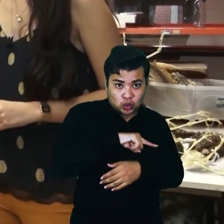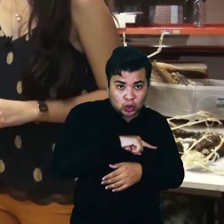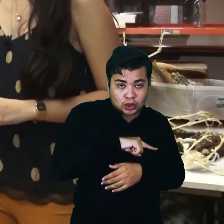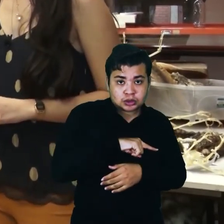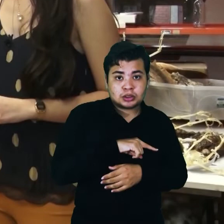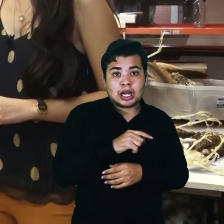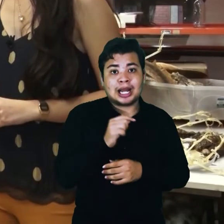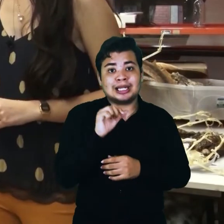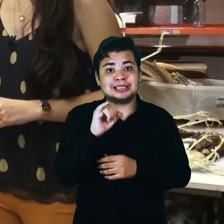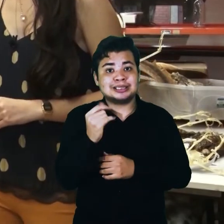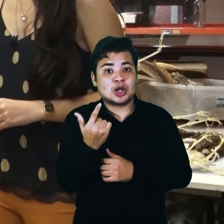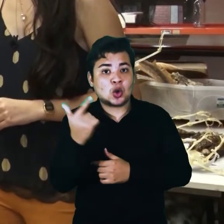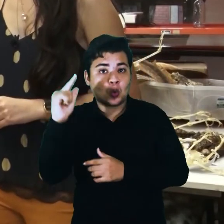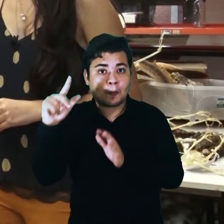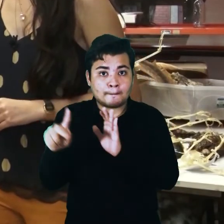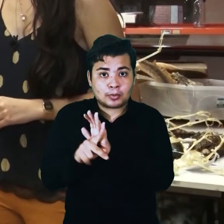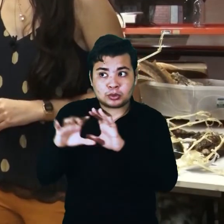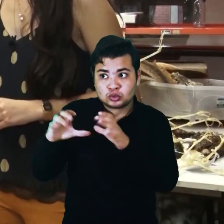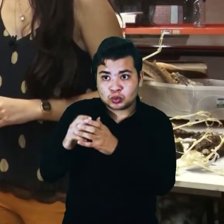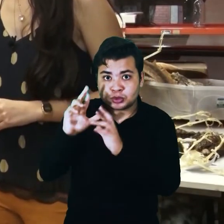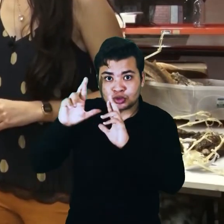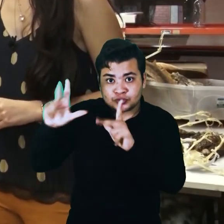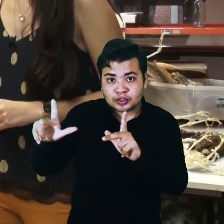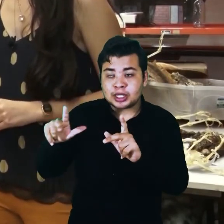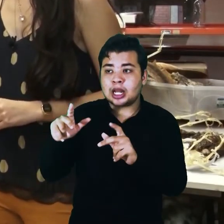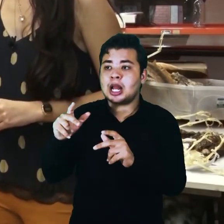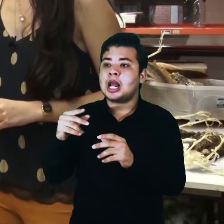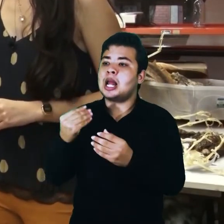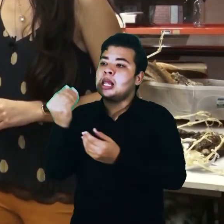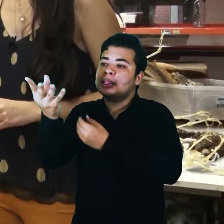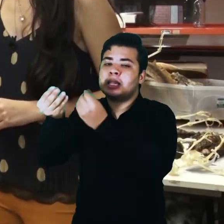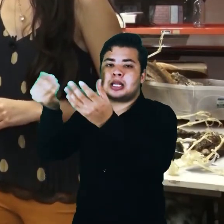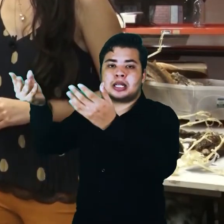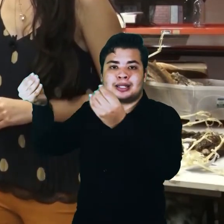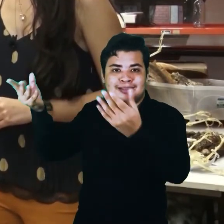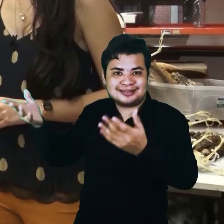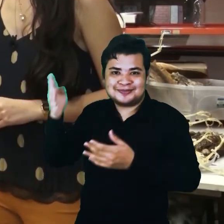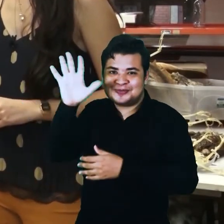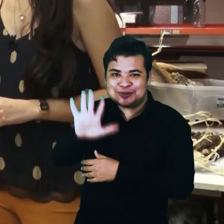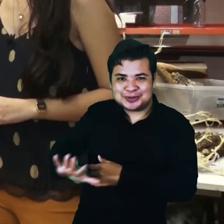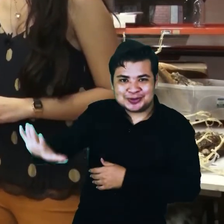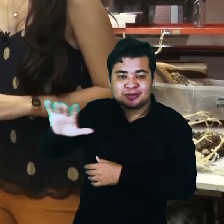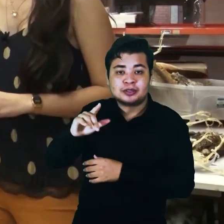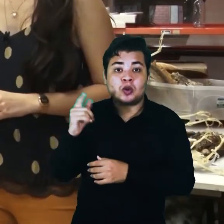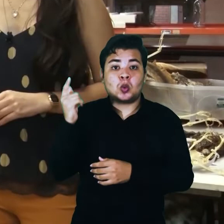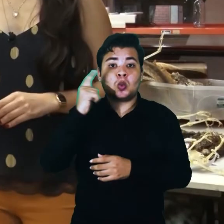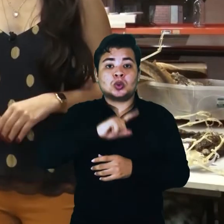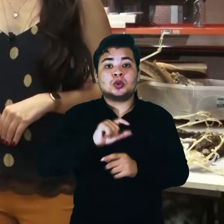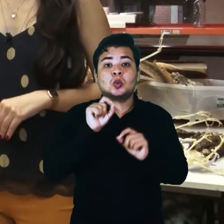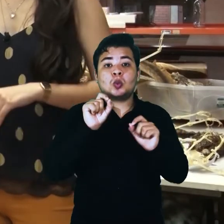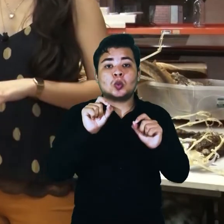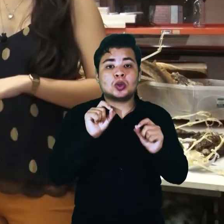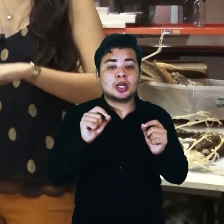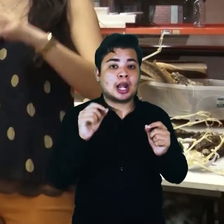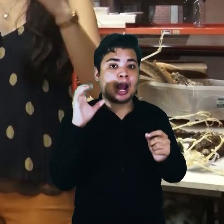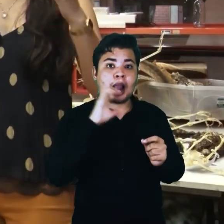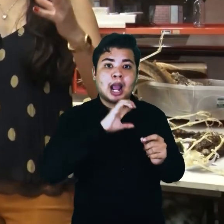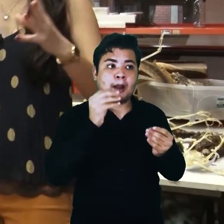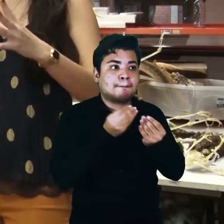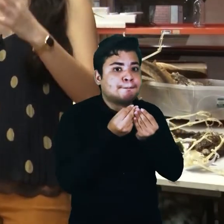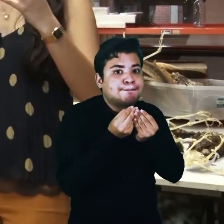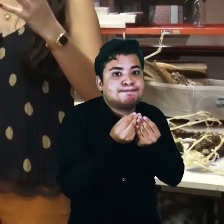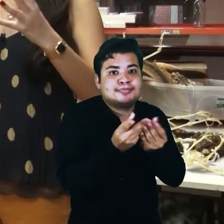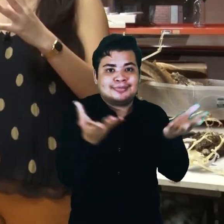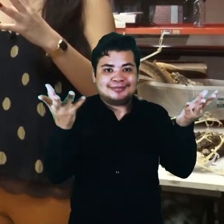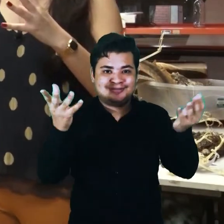para pesquisadores no Brasil inteiro, para a gente tentar publicar esses dados o mais rápido possível. Professor, como no